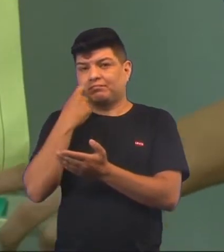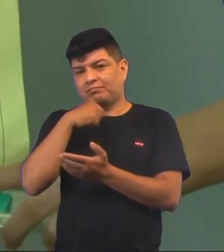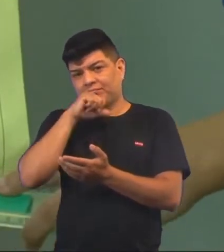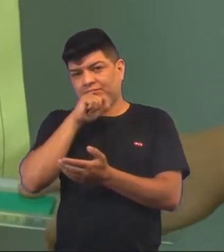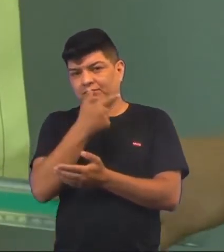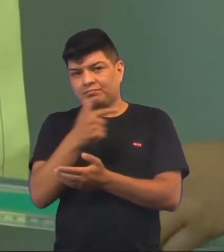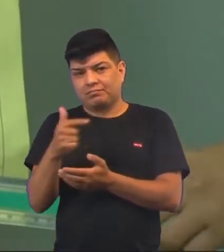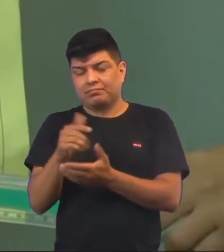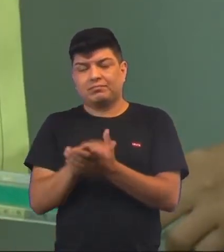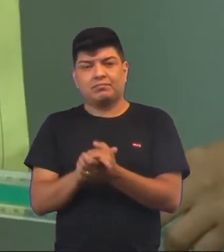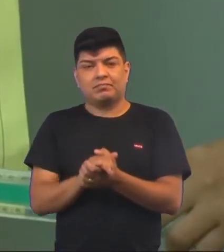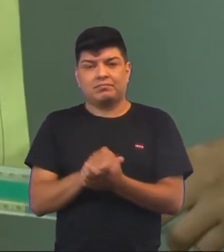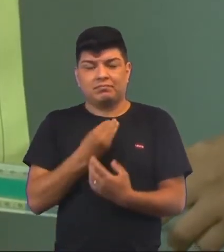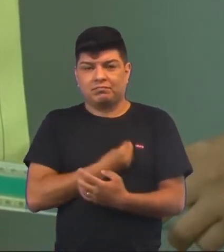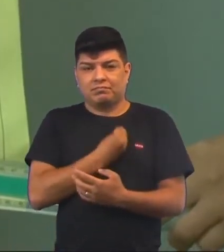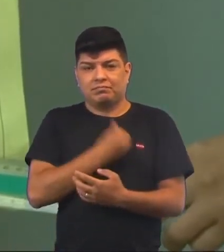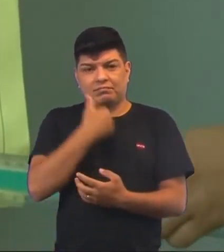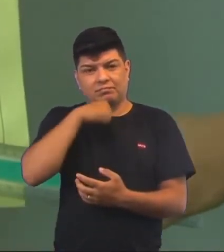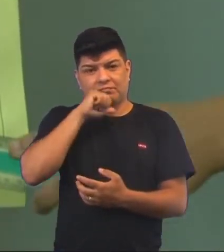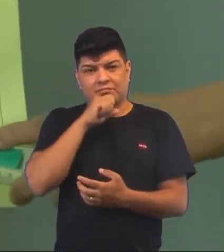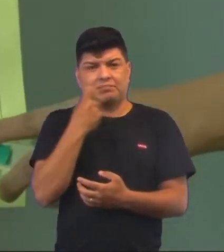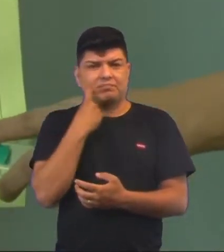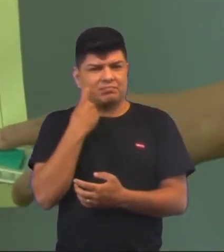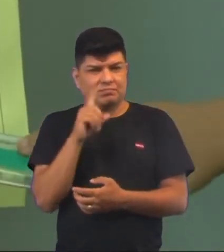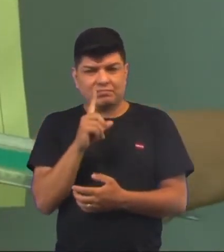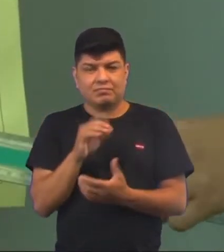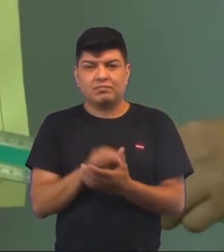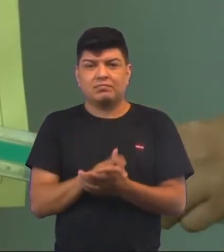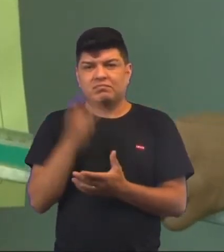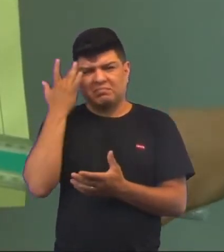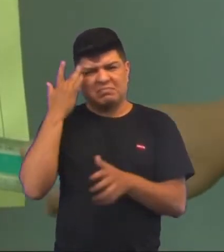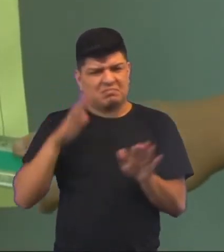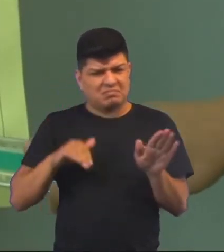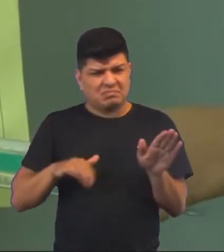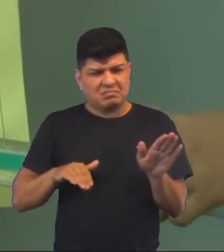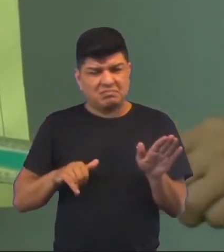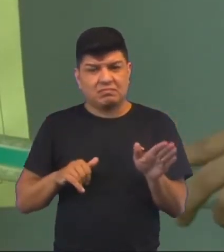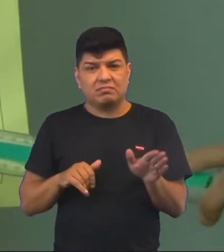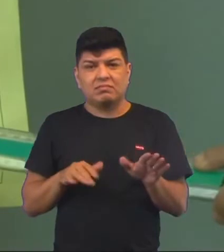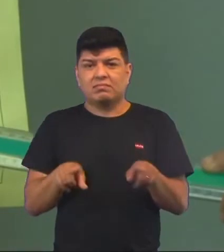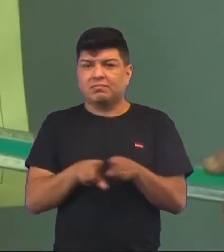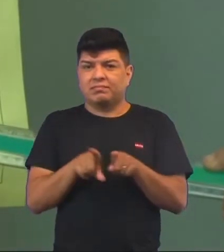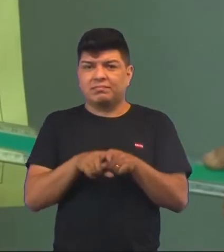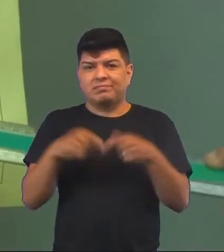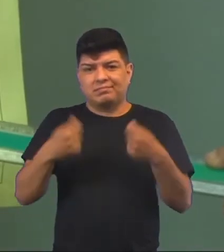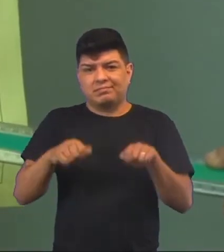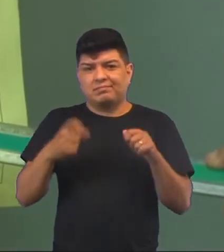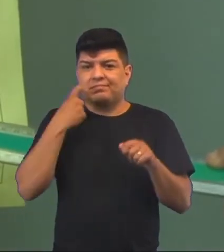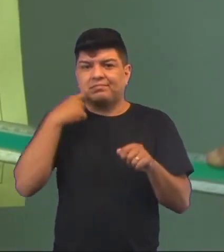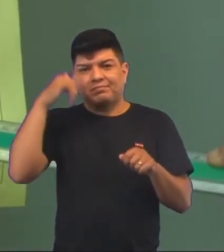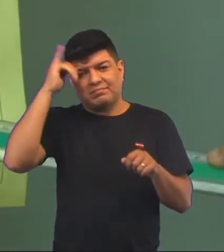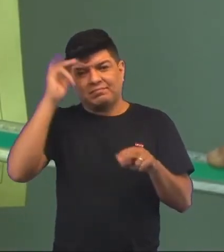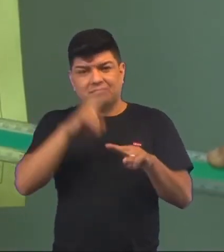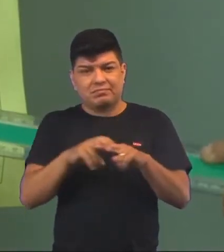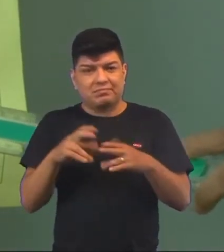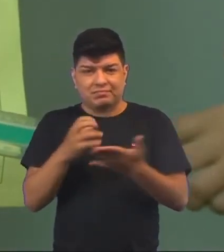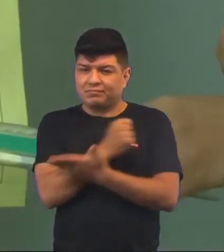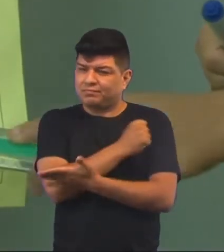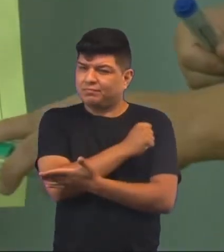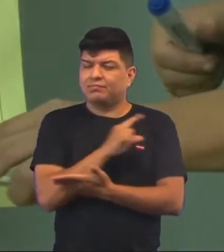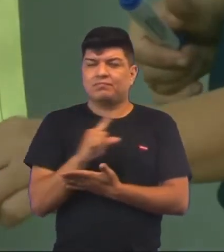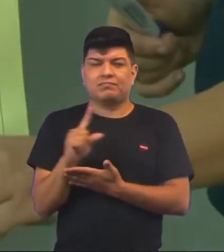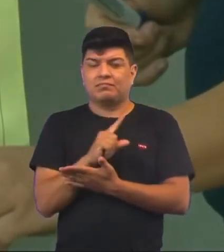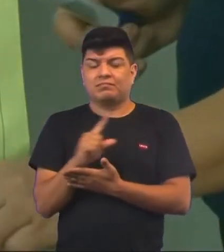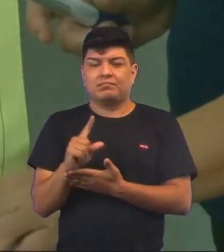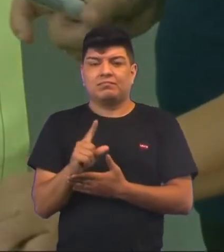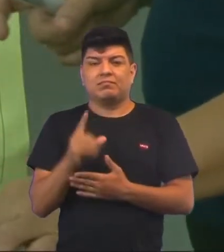dele, tá? Não vivia a mãe dele lá no centro. Ele não sabia nadar e muito menos ele precisava de um peixe-boi, por isso que ele foi resgatado.